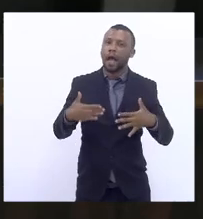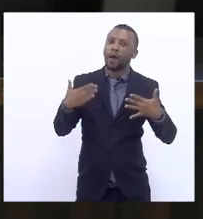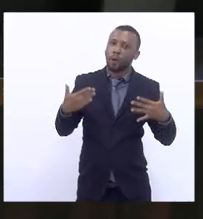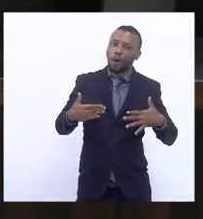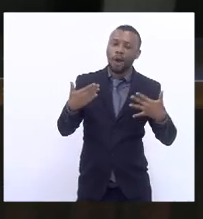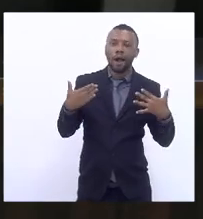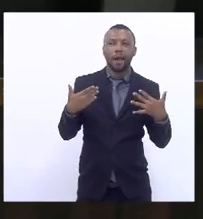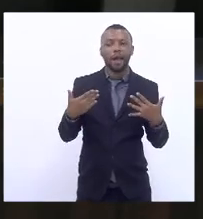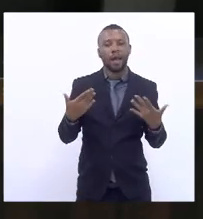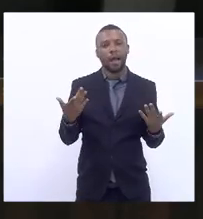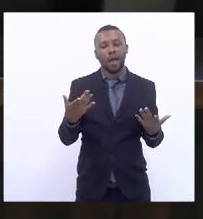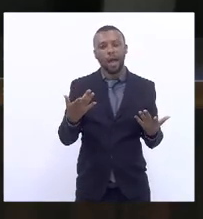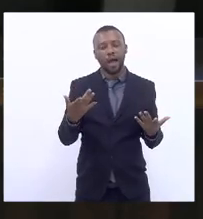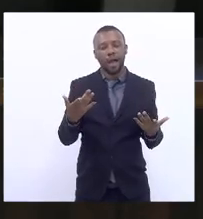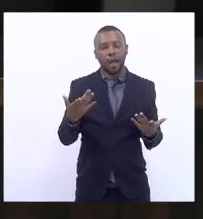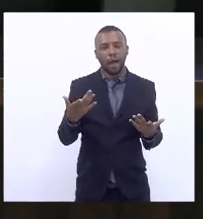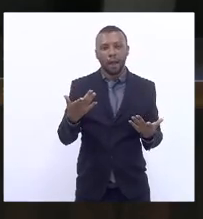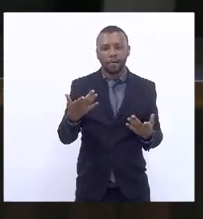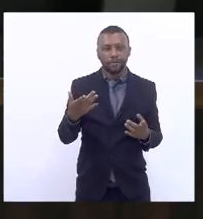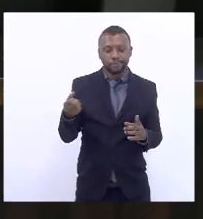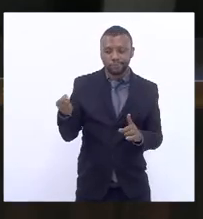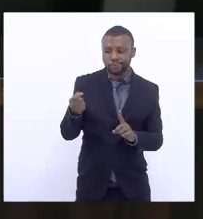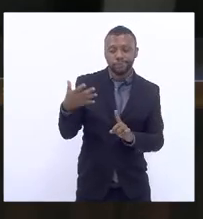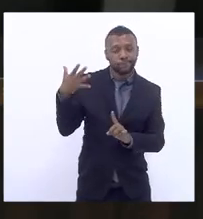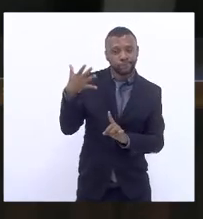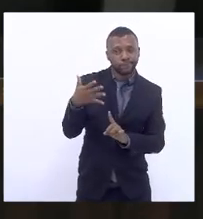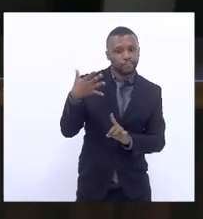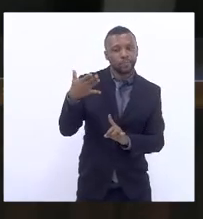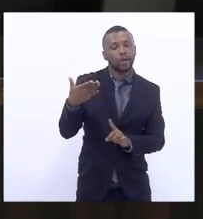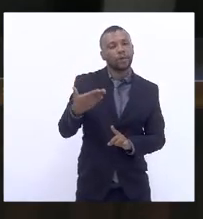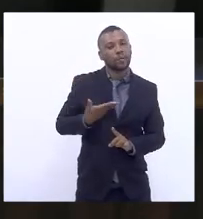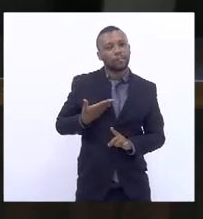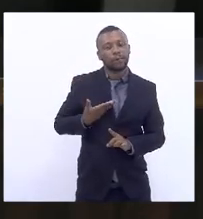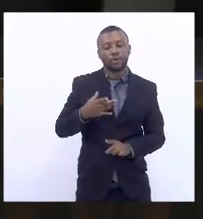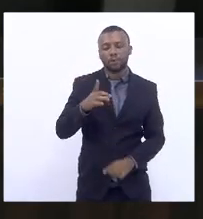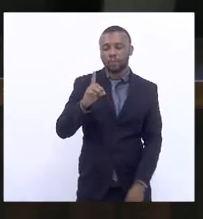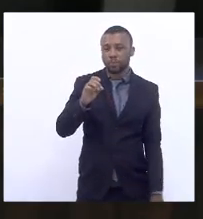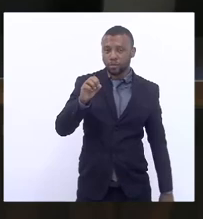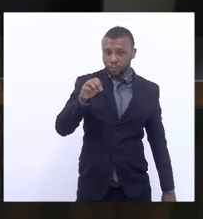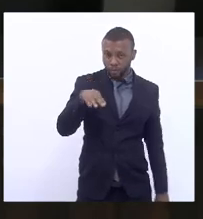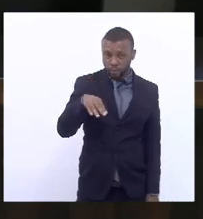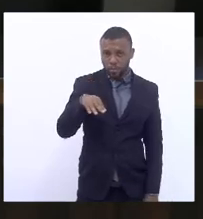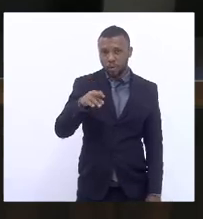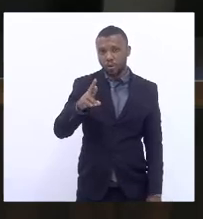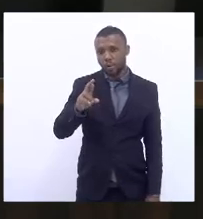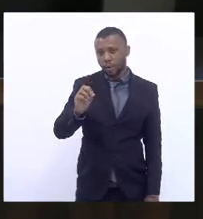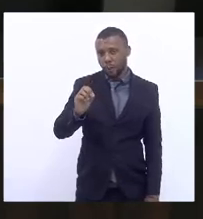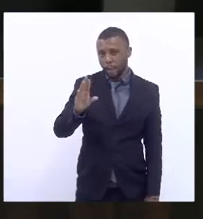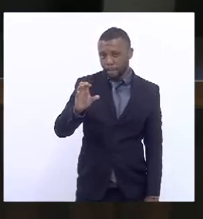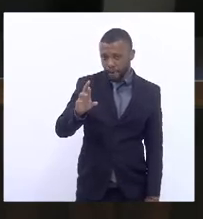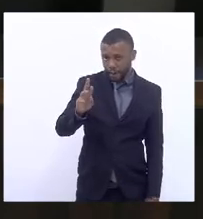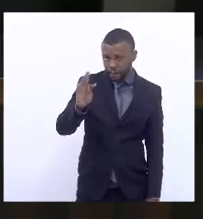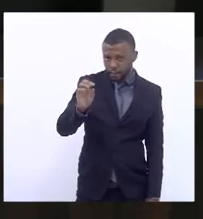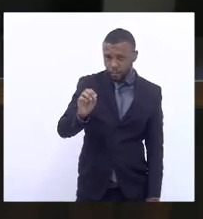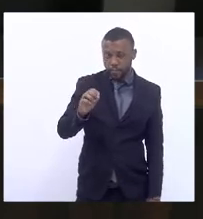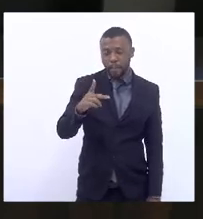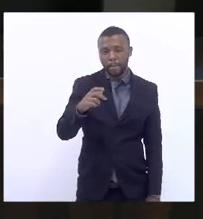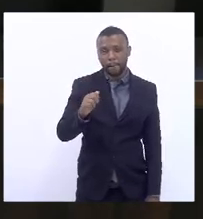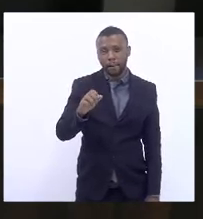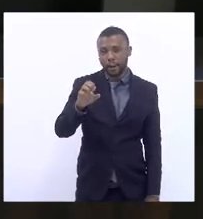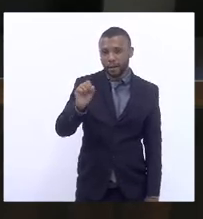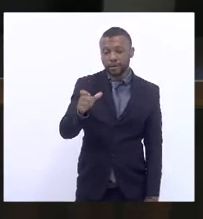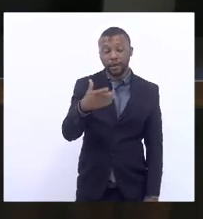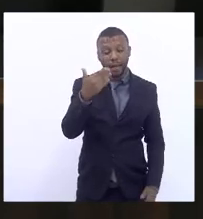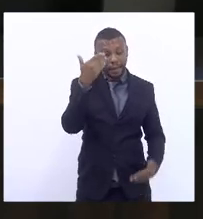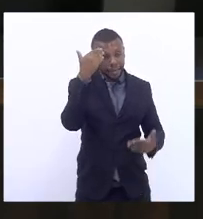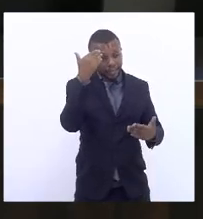ouvir o nosso querido Dom Roberto Paes, que vai fazer agora a sua intervenção. Eu quero agradecer ao